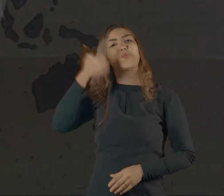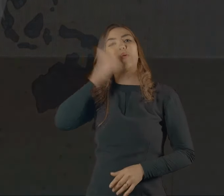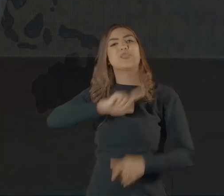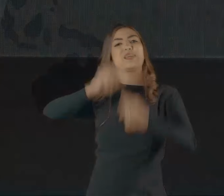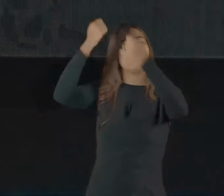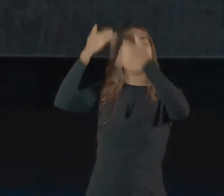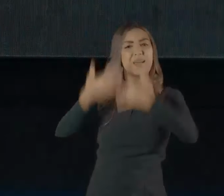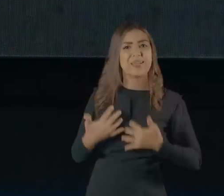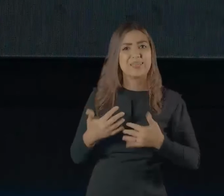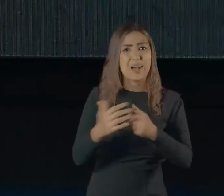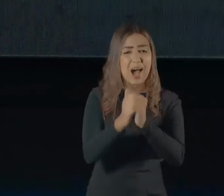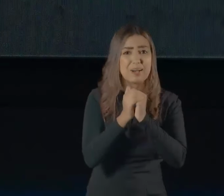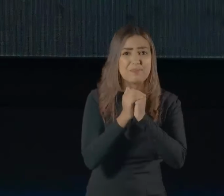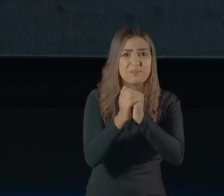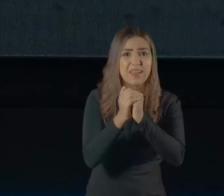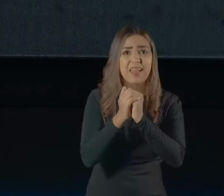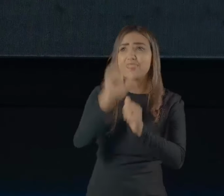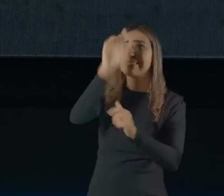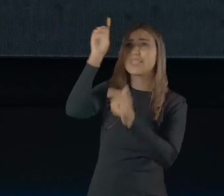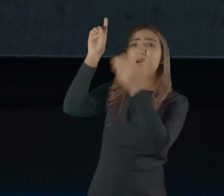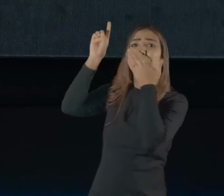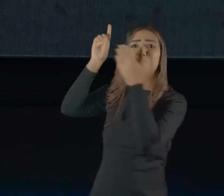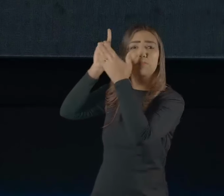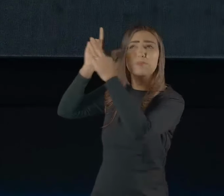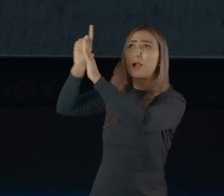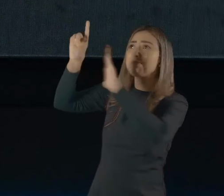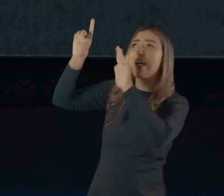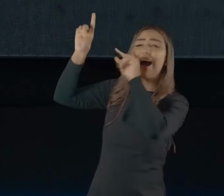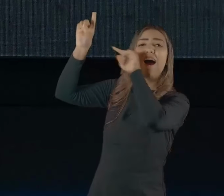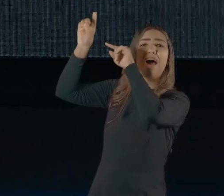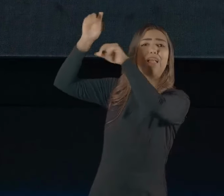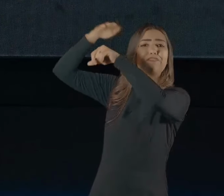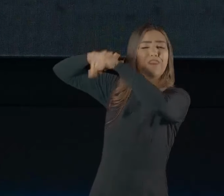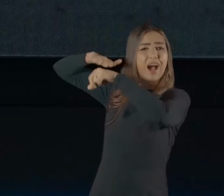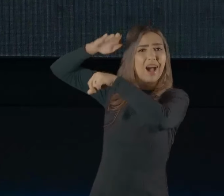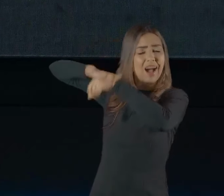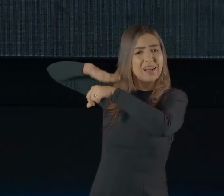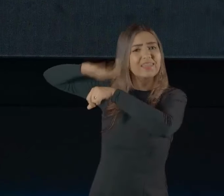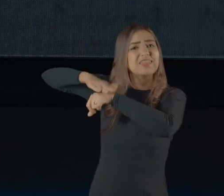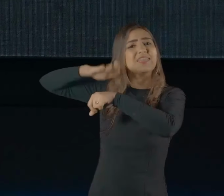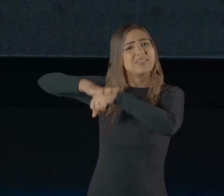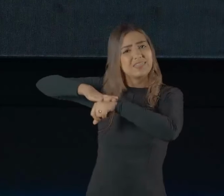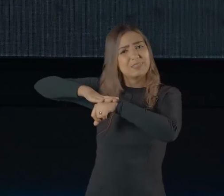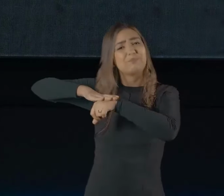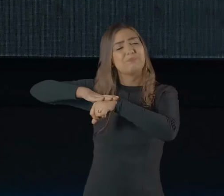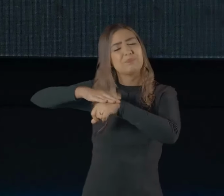Glória a Deus, irmãos. Isso é uma promessa do Deus Altíssimo.